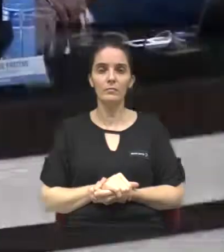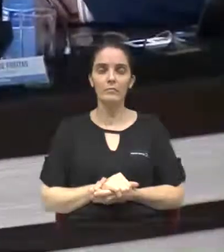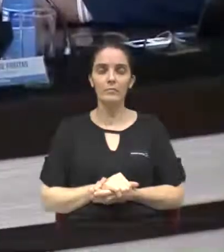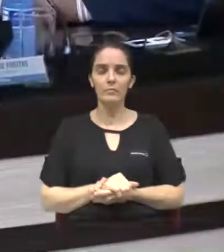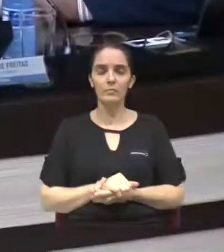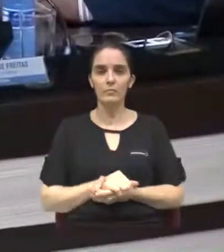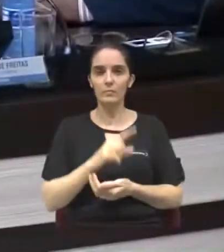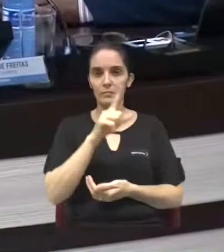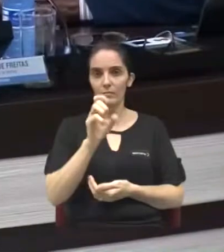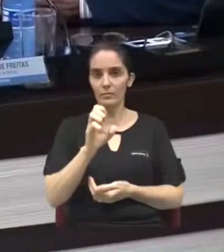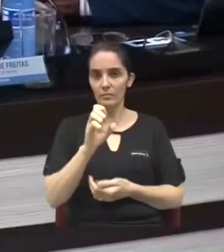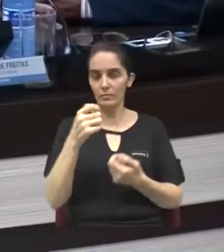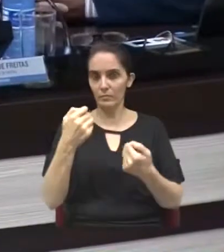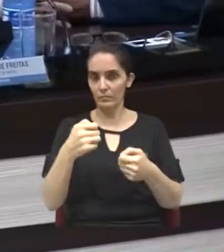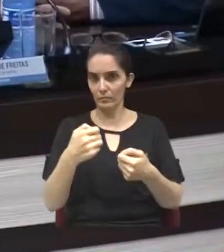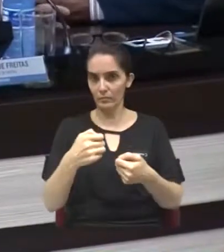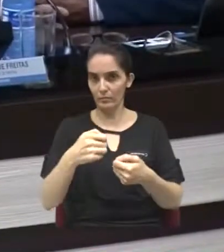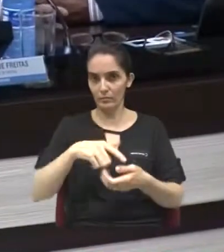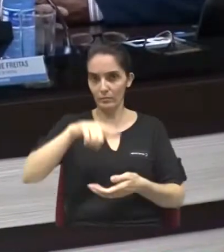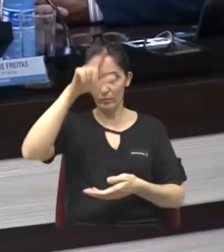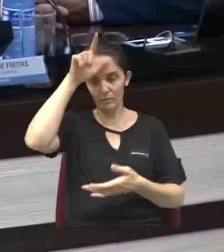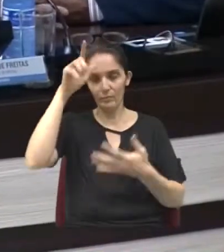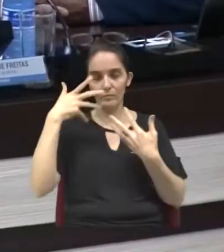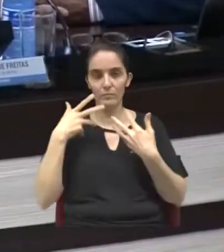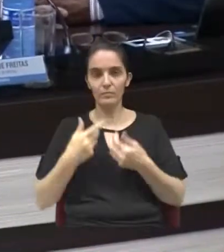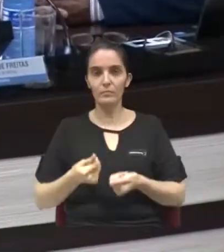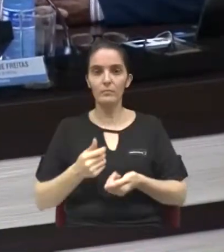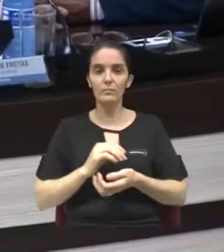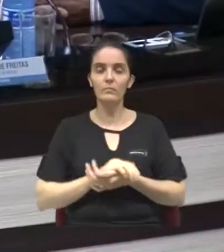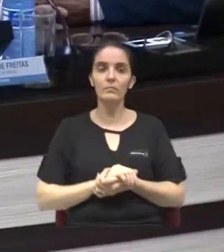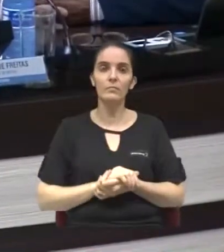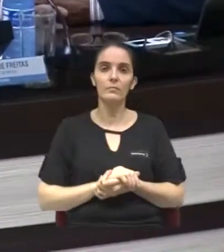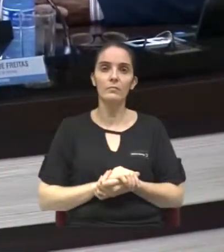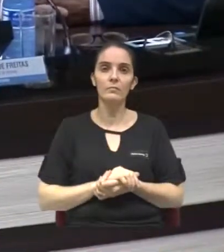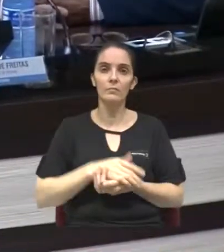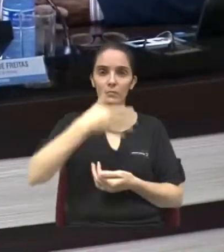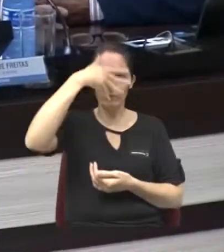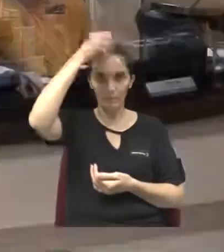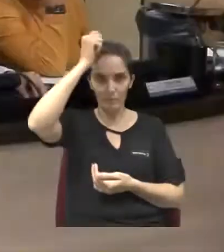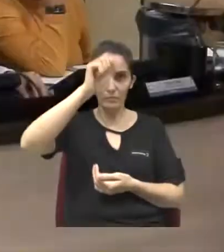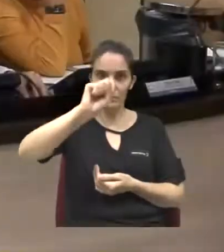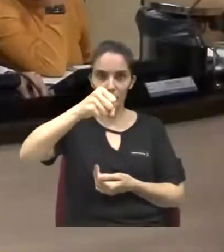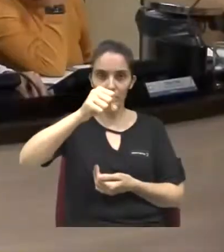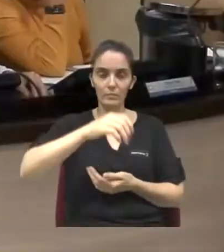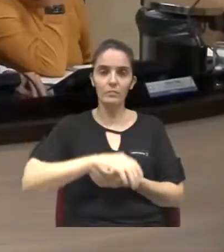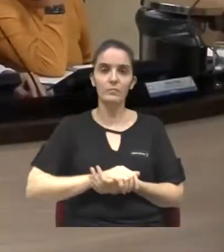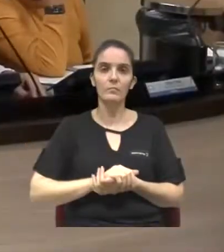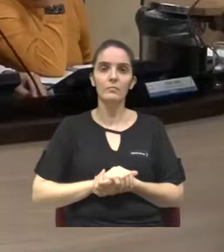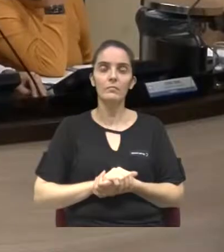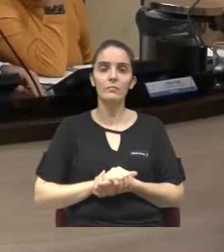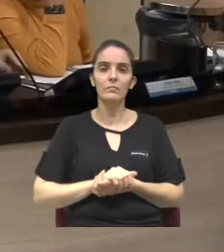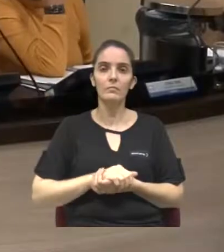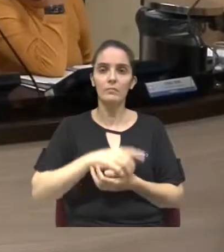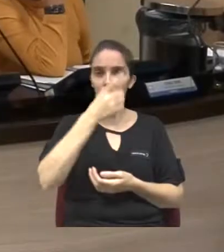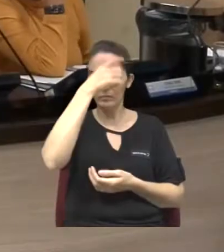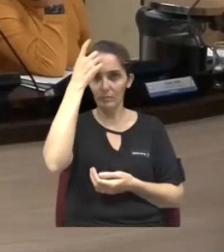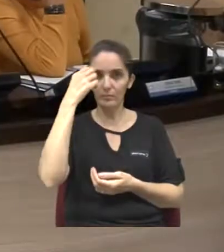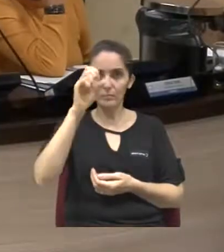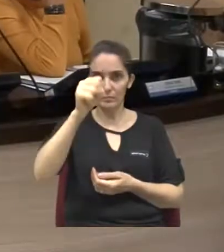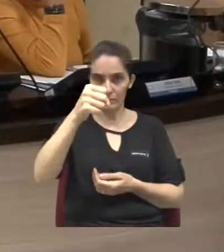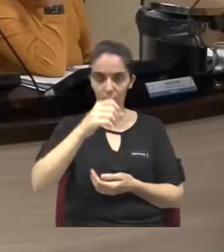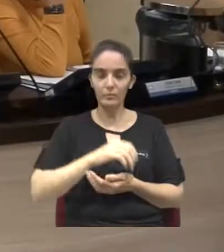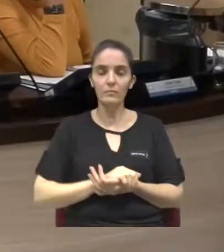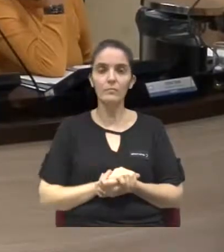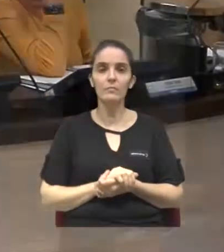do vereador Zé D'Amix precisa da anuência dos líderes. Vereador Toninho Franco. Sim, presidente. Vereador Marco Xavier. Sim,